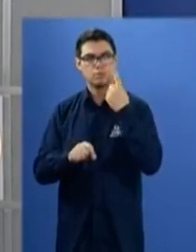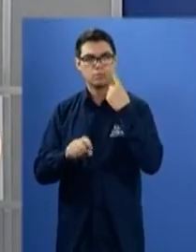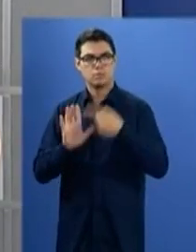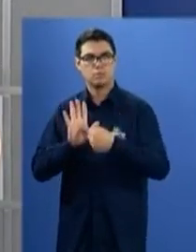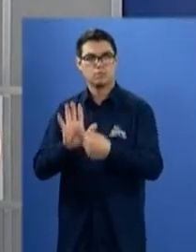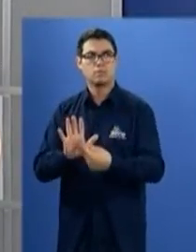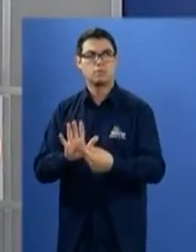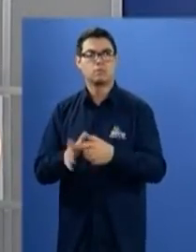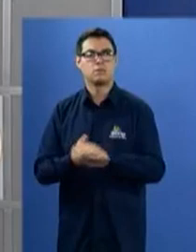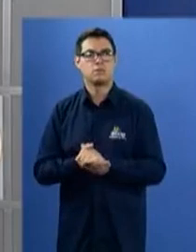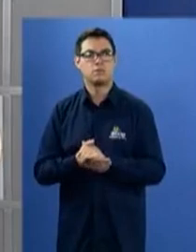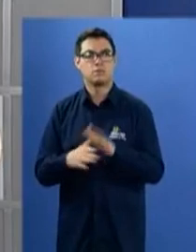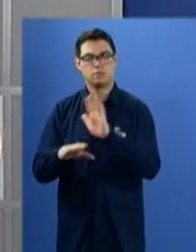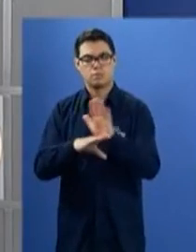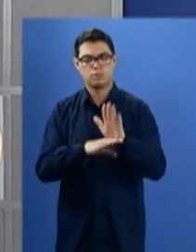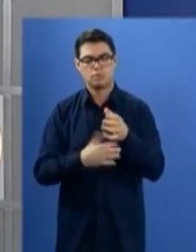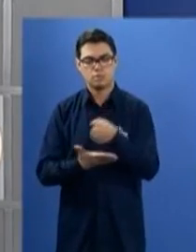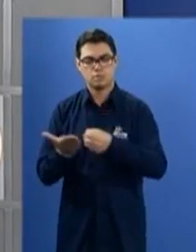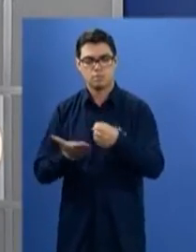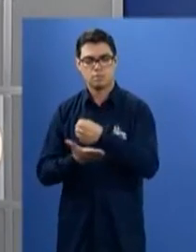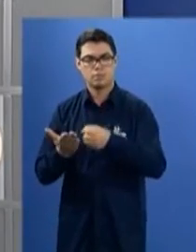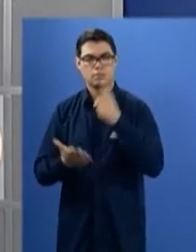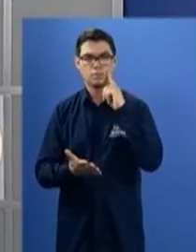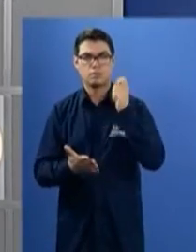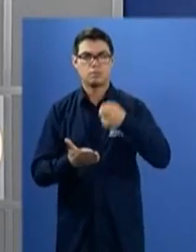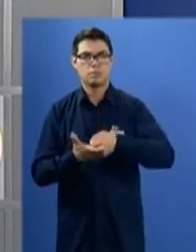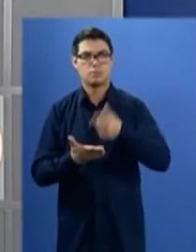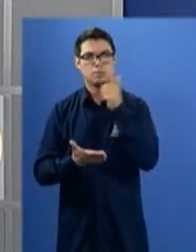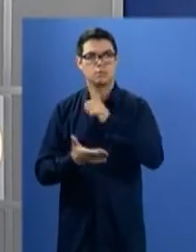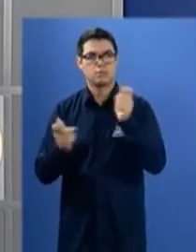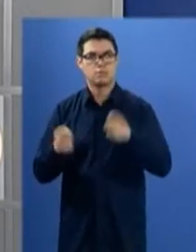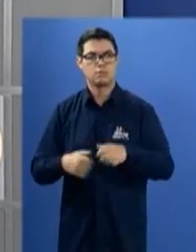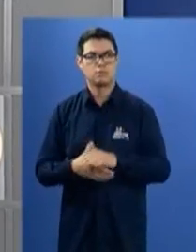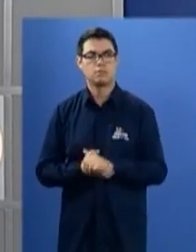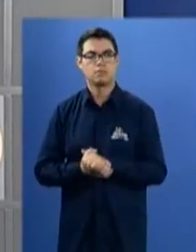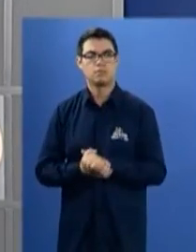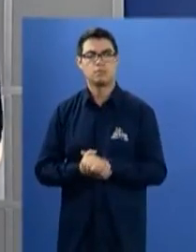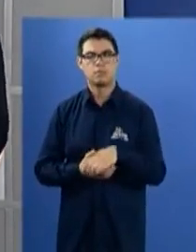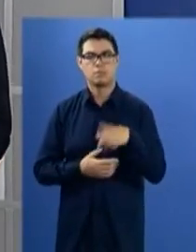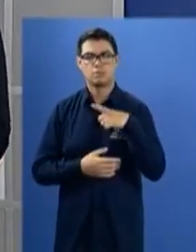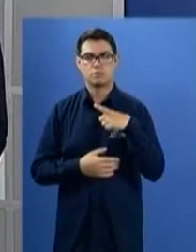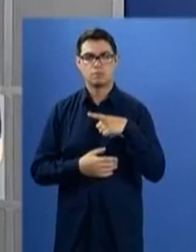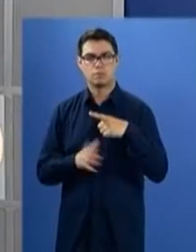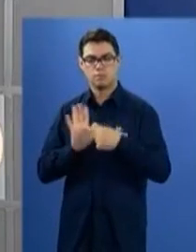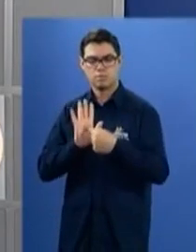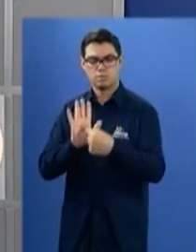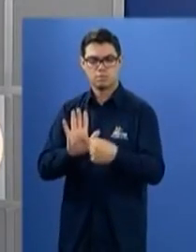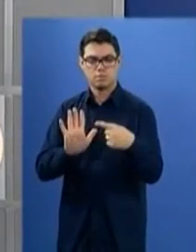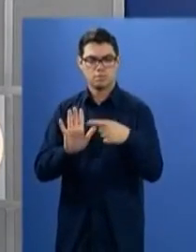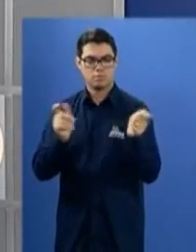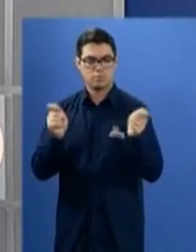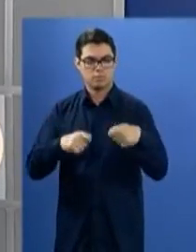indicadores. Eles servem como base para as tomadas de decisões. Um indicador de eficiência